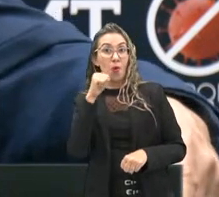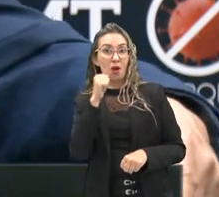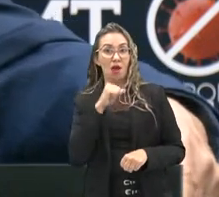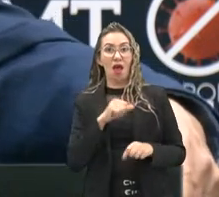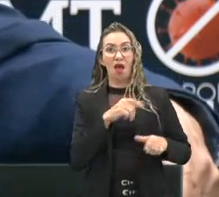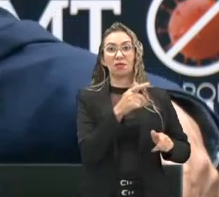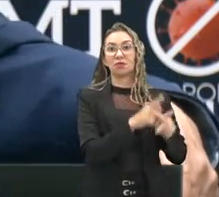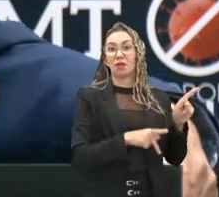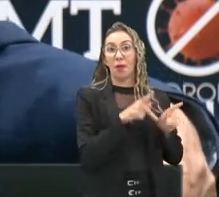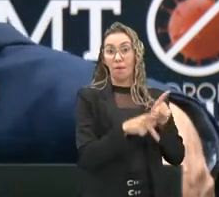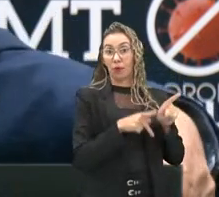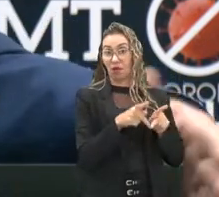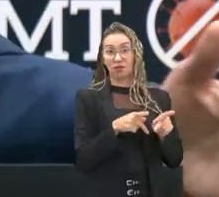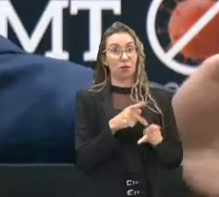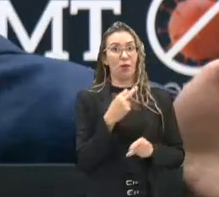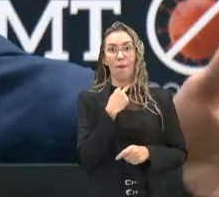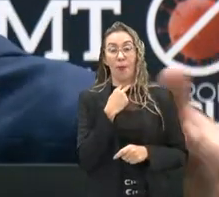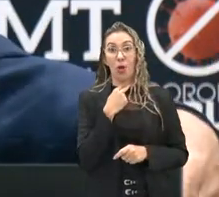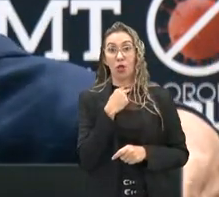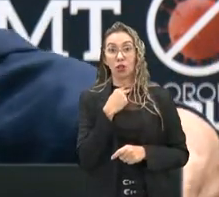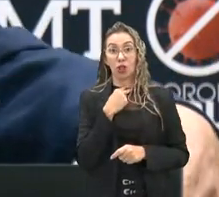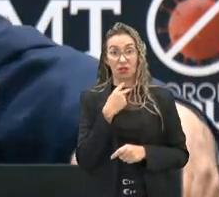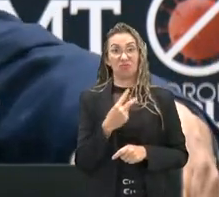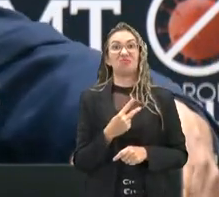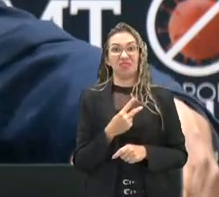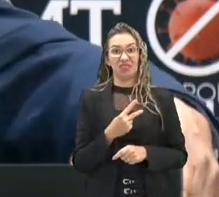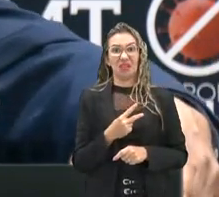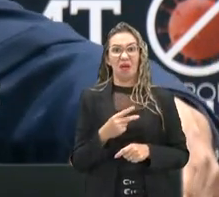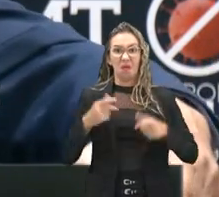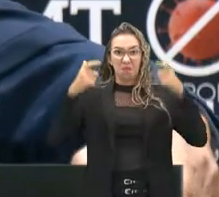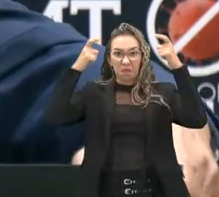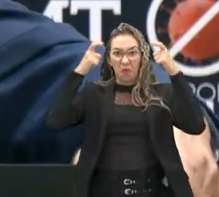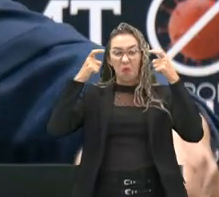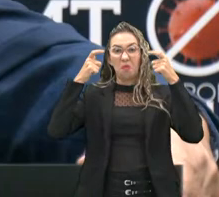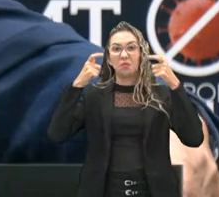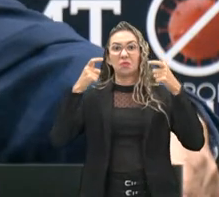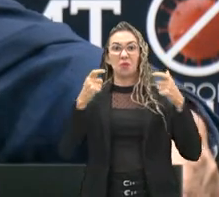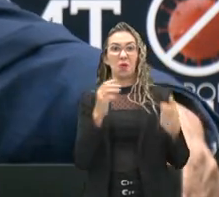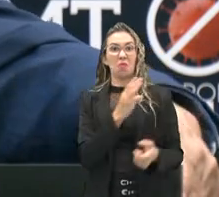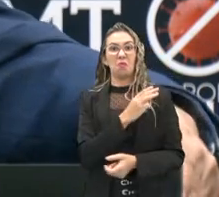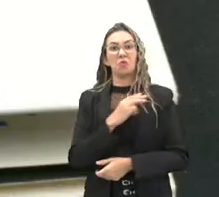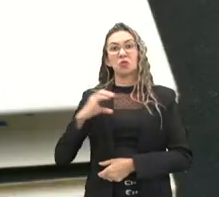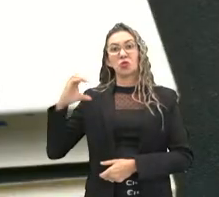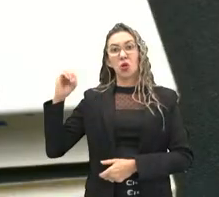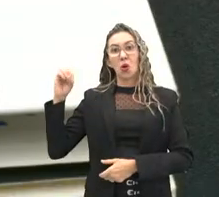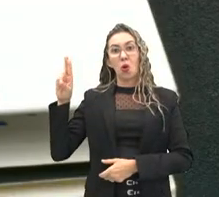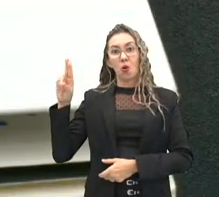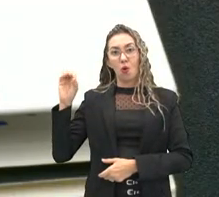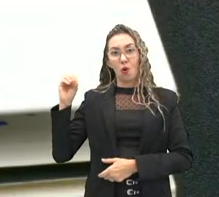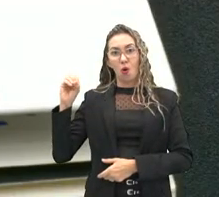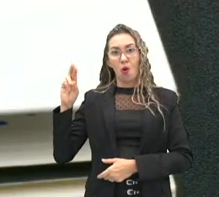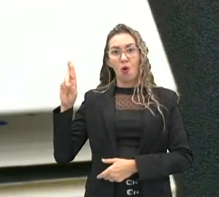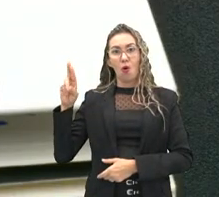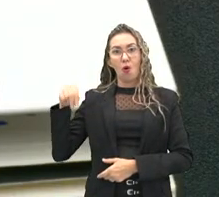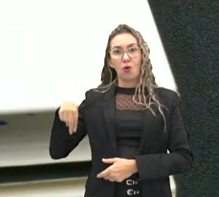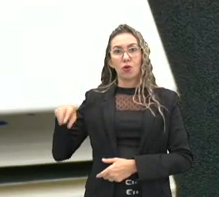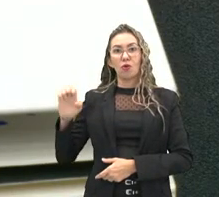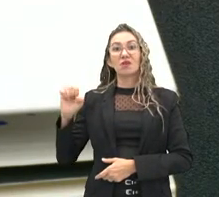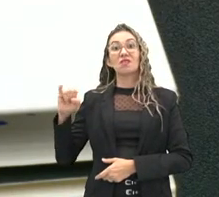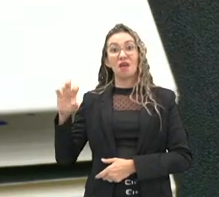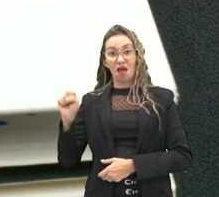Os coronéis mandavam, os coronéis eram os usineiros, os grandes comerciantes, mandavam e desmandavam no